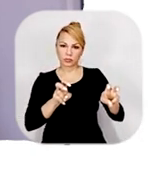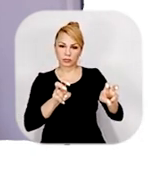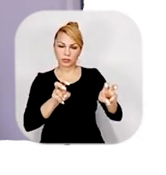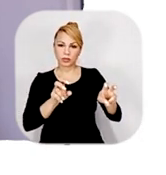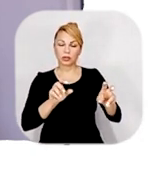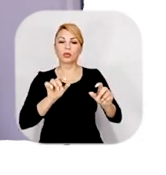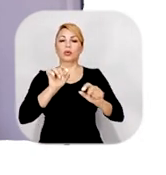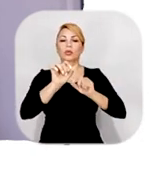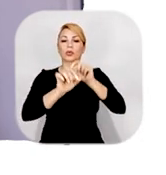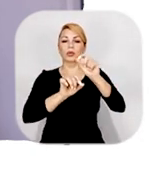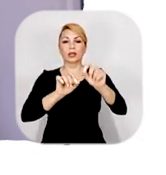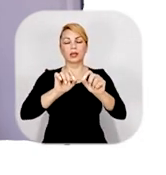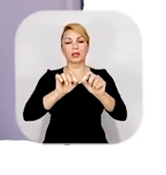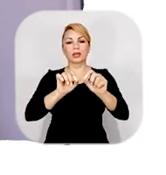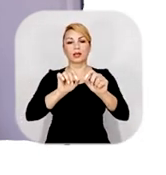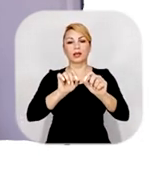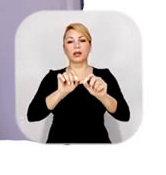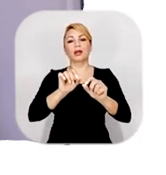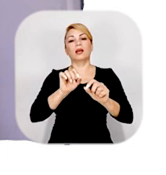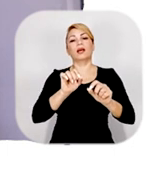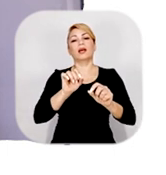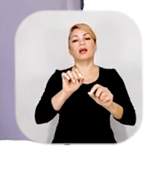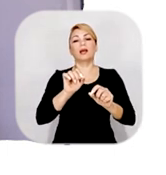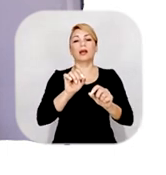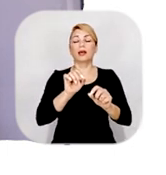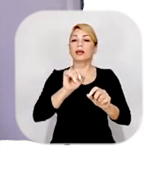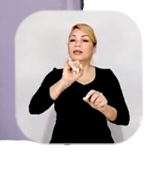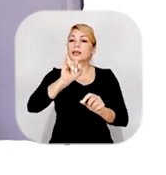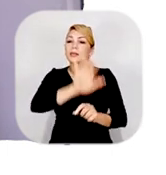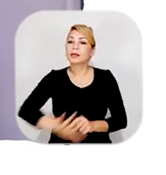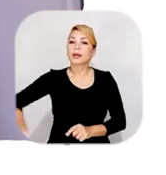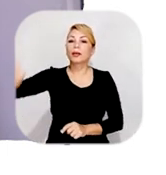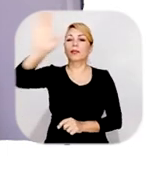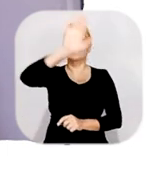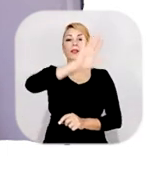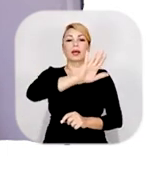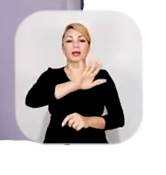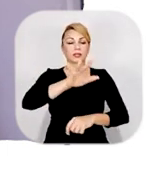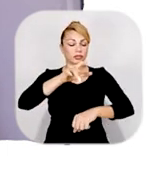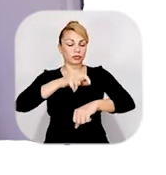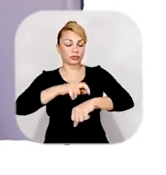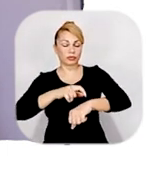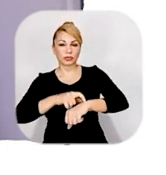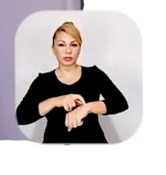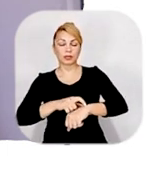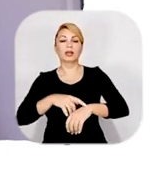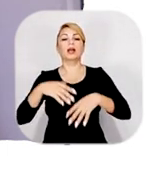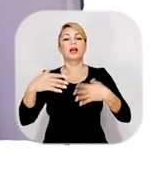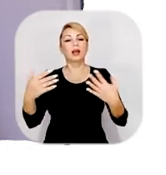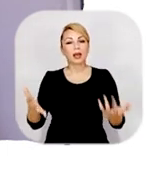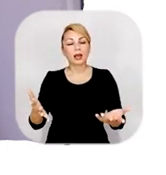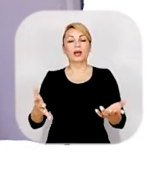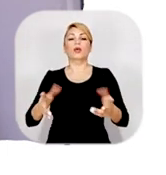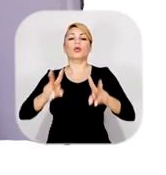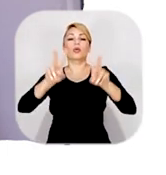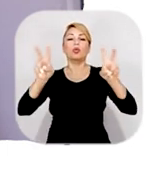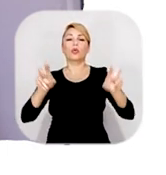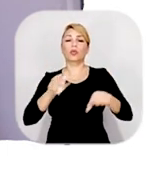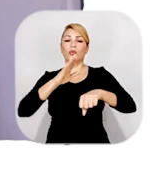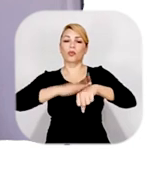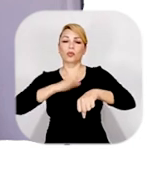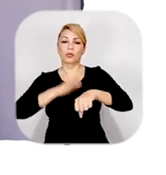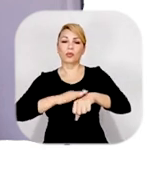Tempo, com um diálogo sobre o Emil Snetlag, que foi um etnólogo alemão que fez